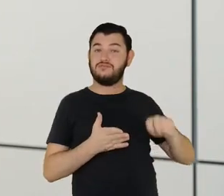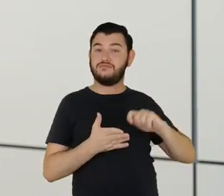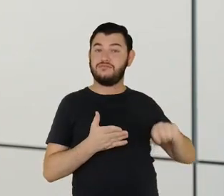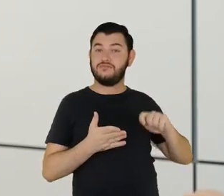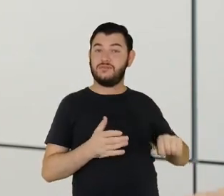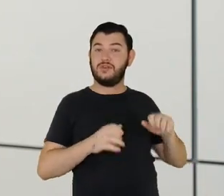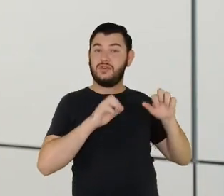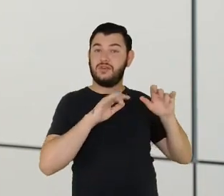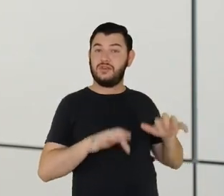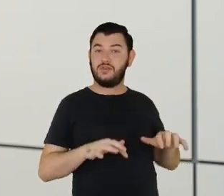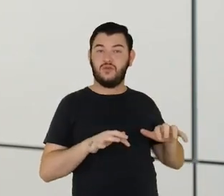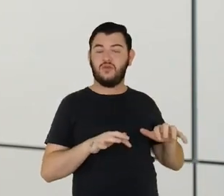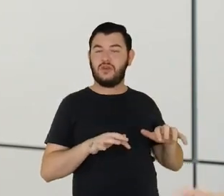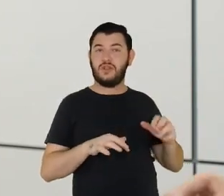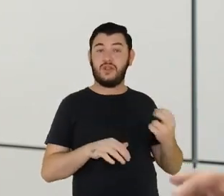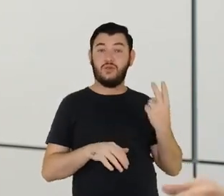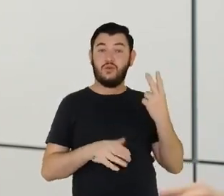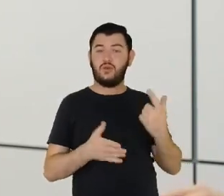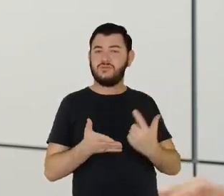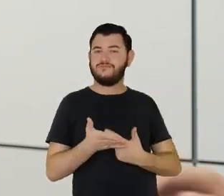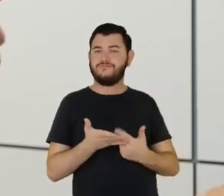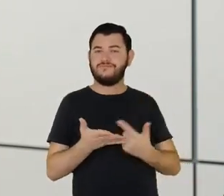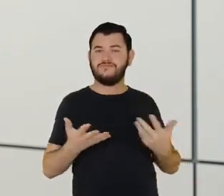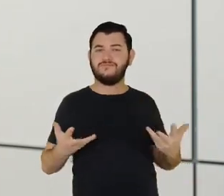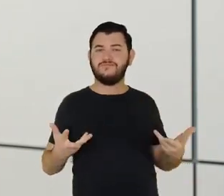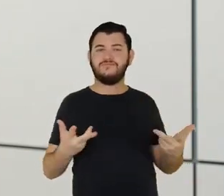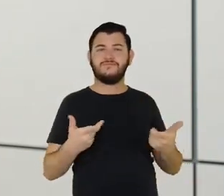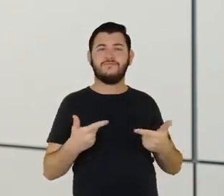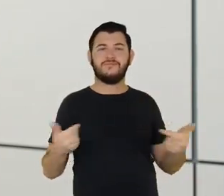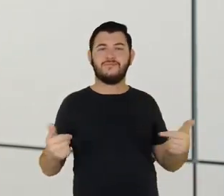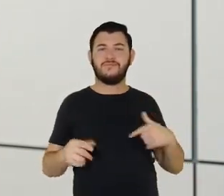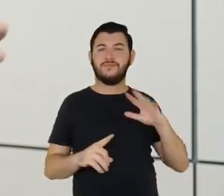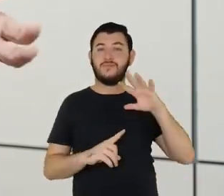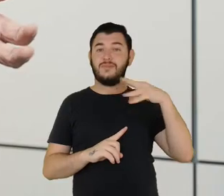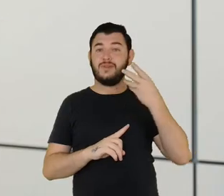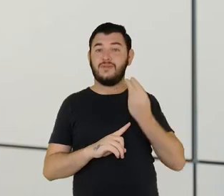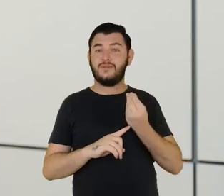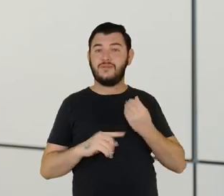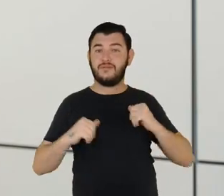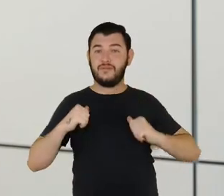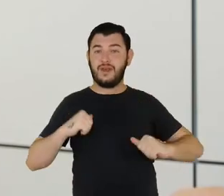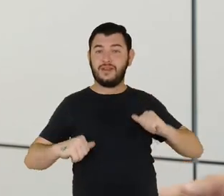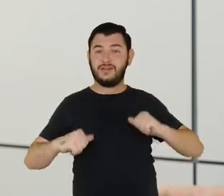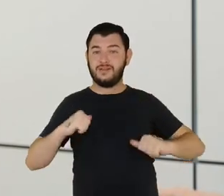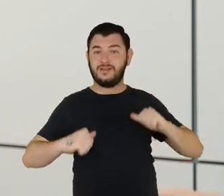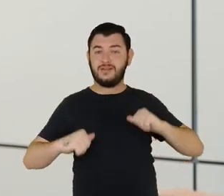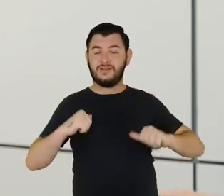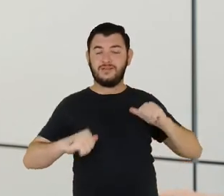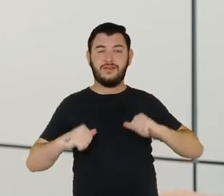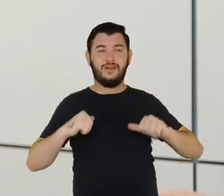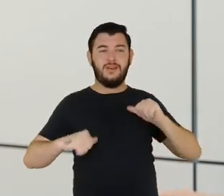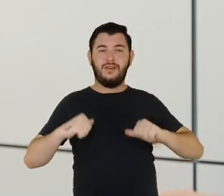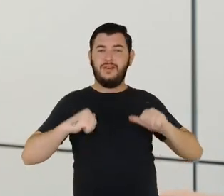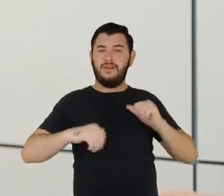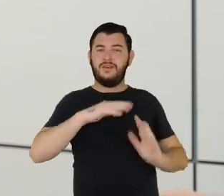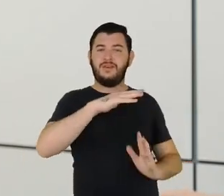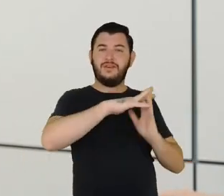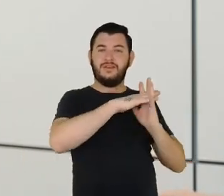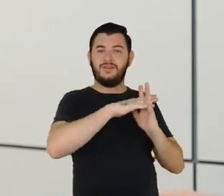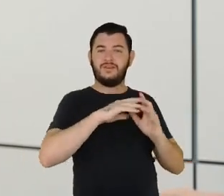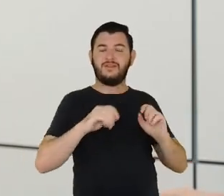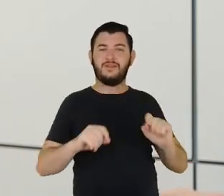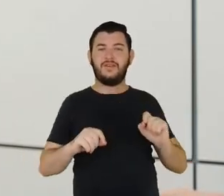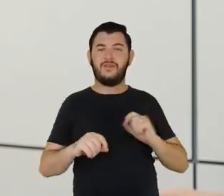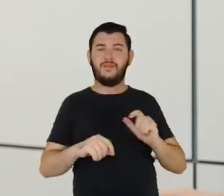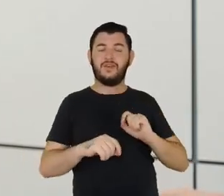E é uma atriz espetacular, né? Comédia, Os Normais, o que quer os normais, Tapas e Beijos. E em drama também ela